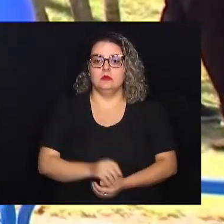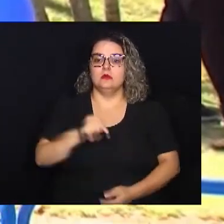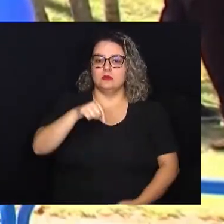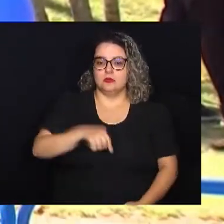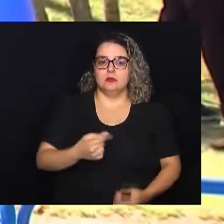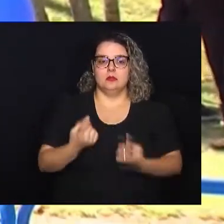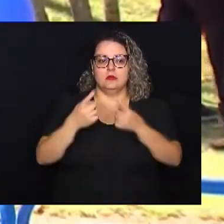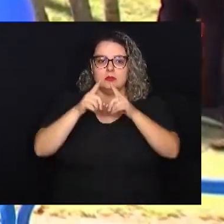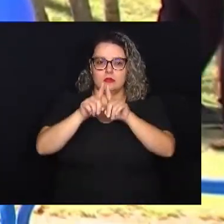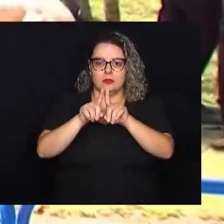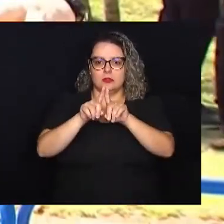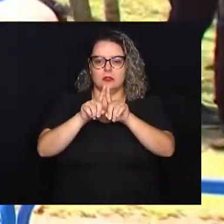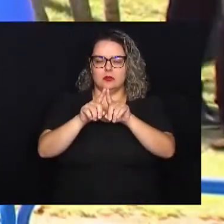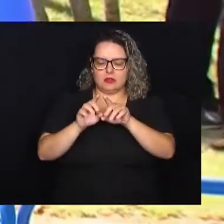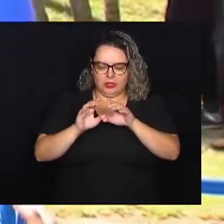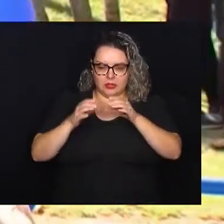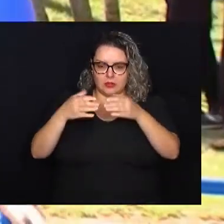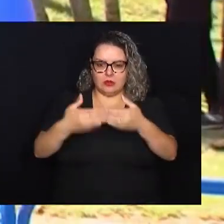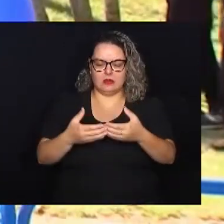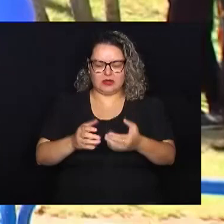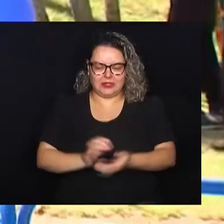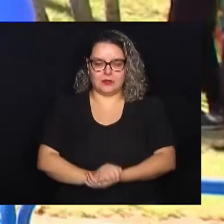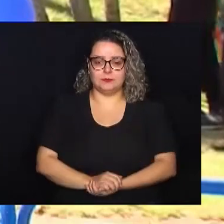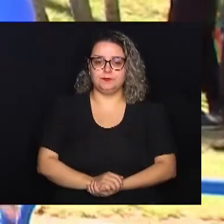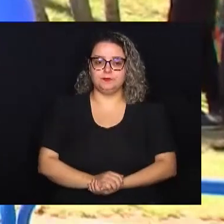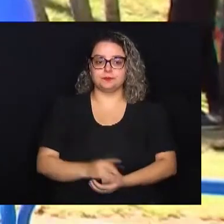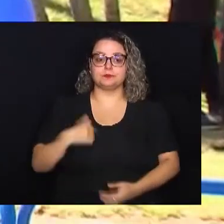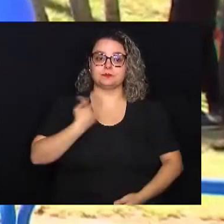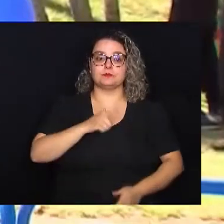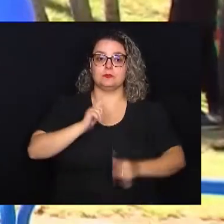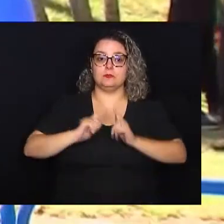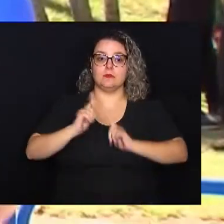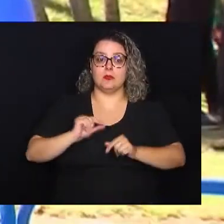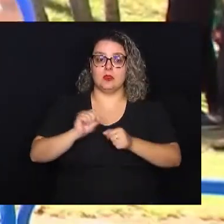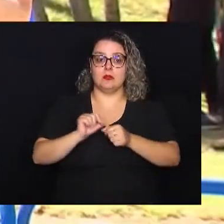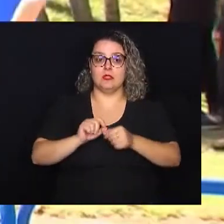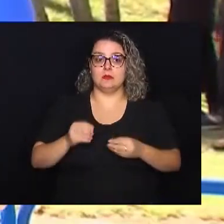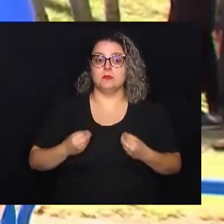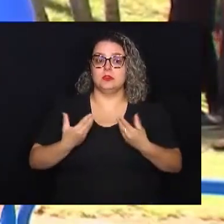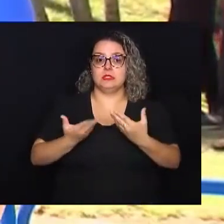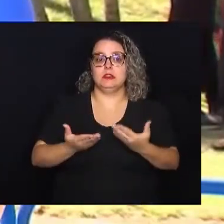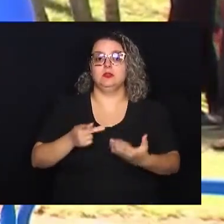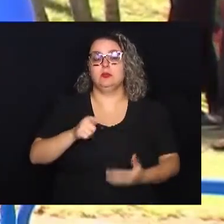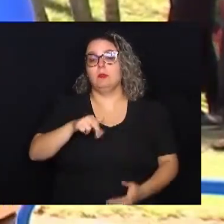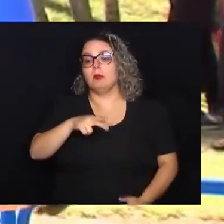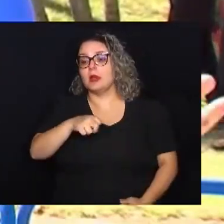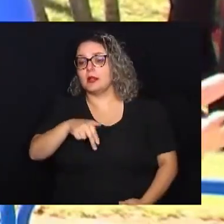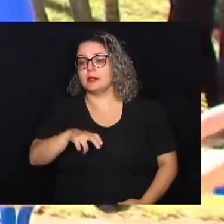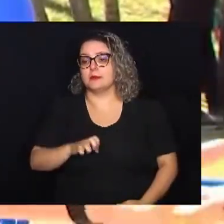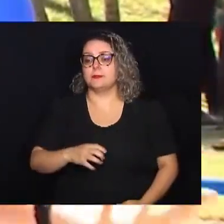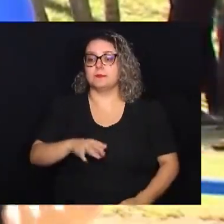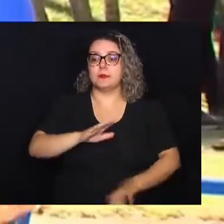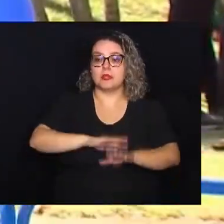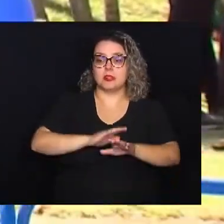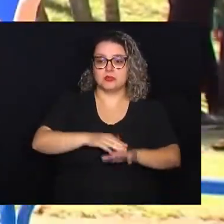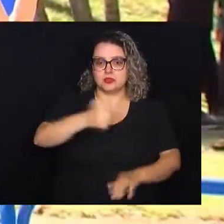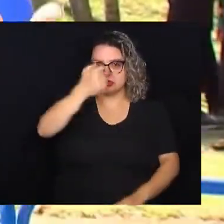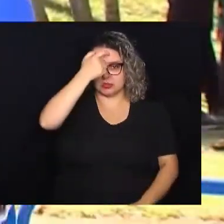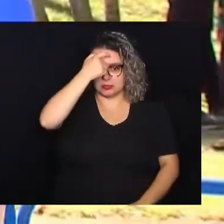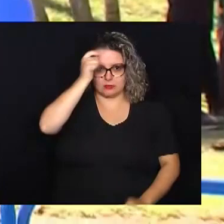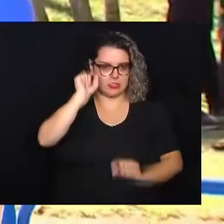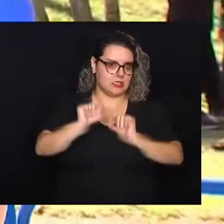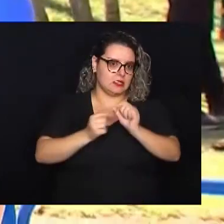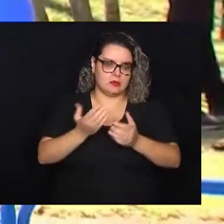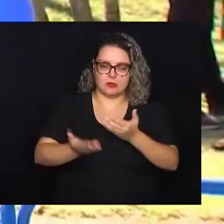a parceria novamente da comunidade porque nós enquanto gestão faremos a entrega do Parque ações de conscientização Mas quem vai cuidar